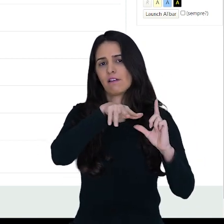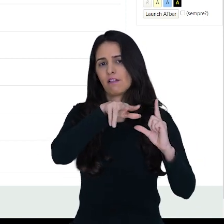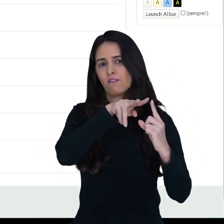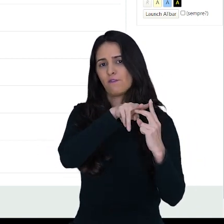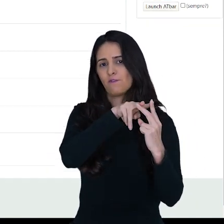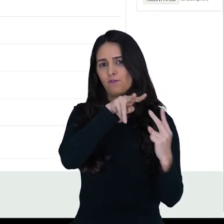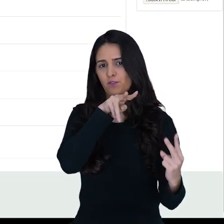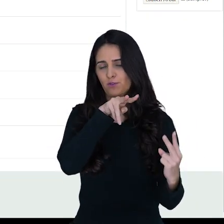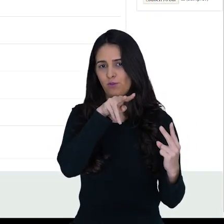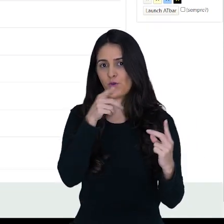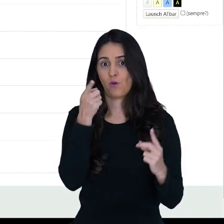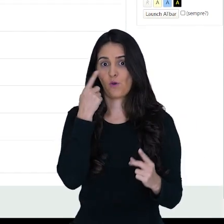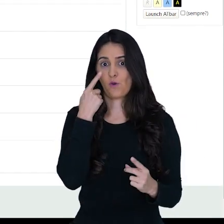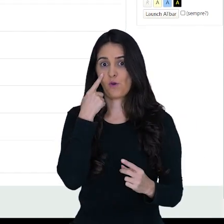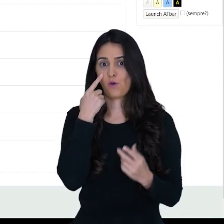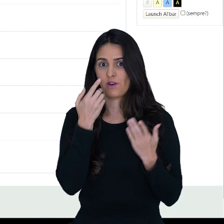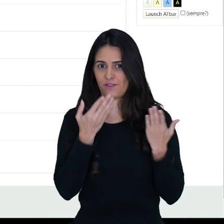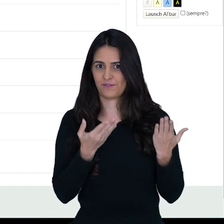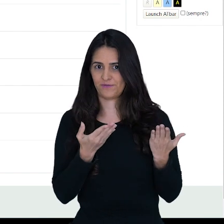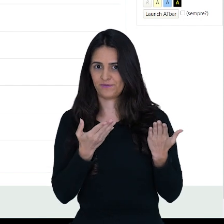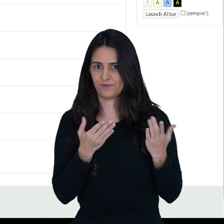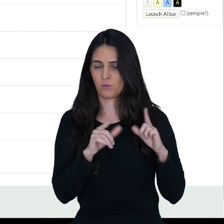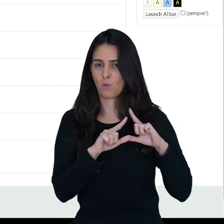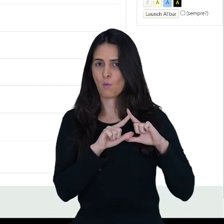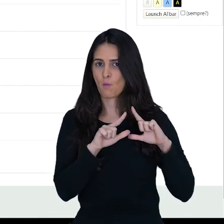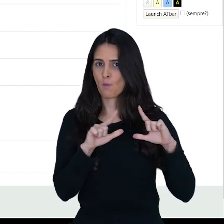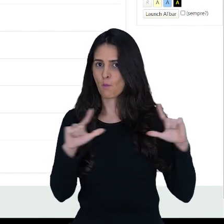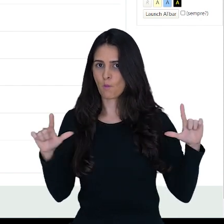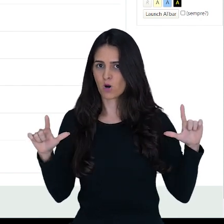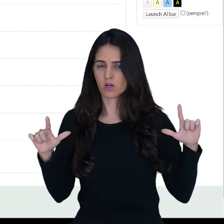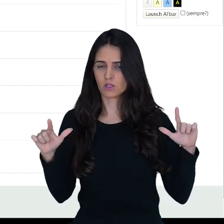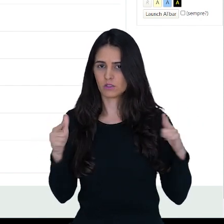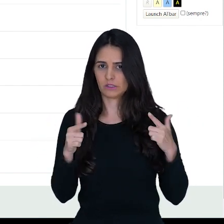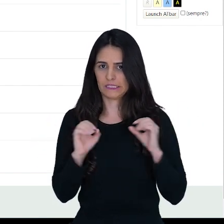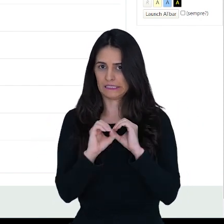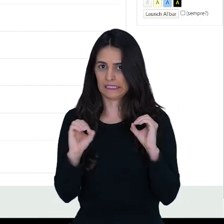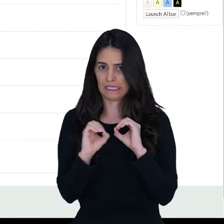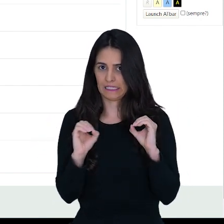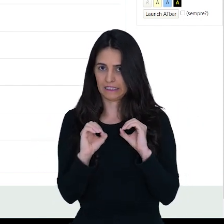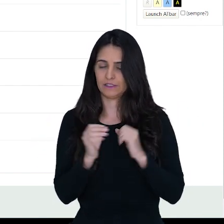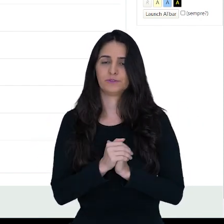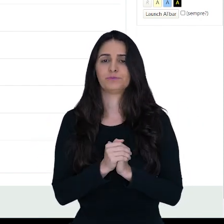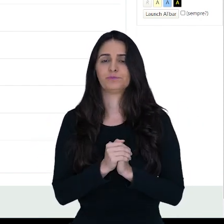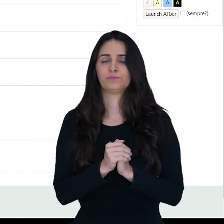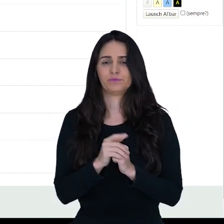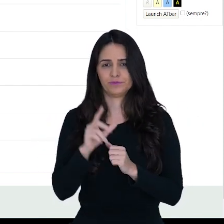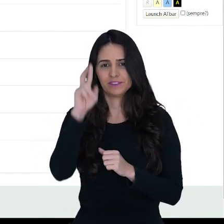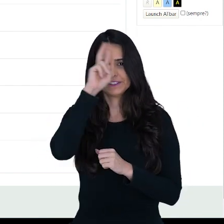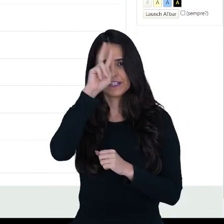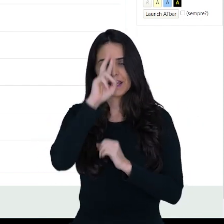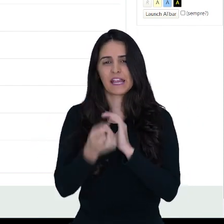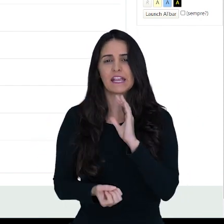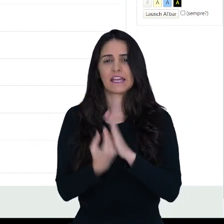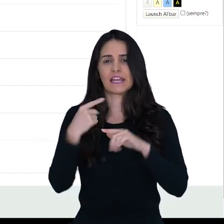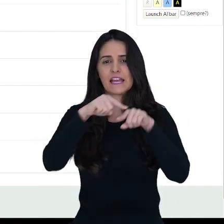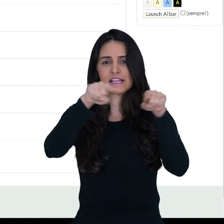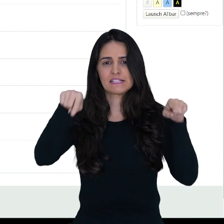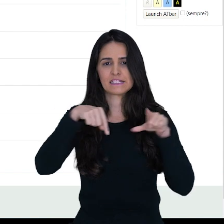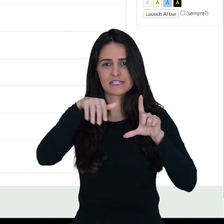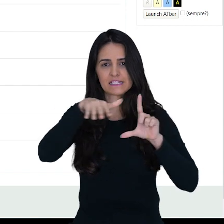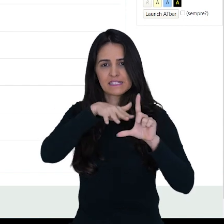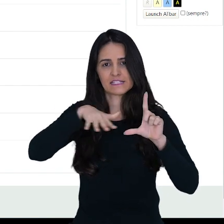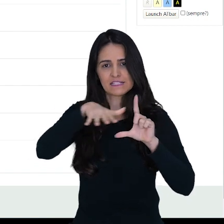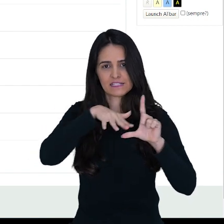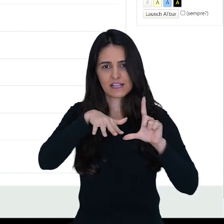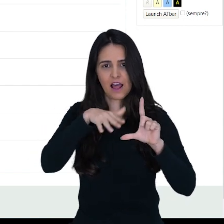sala virtual veja que estamos aqui com uma sala vazia assim como quando você recebe uma sala